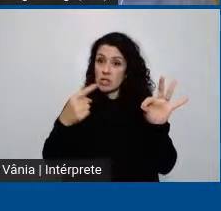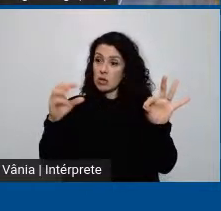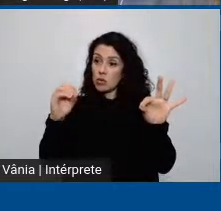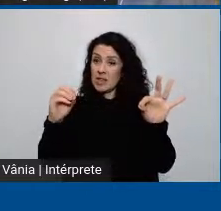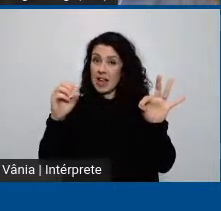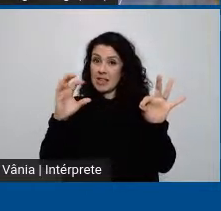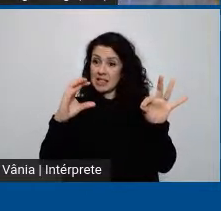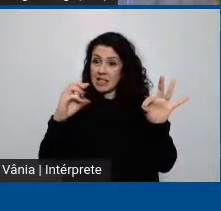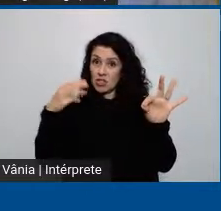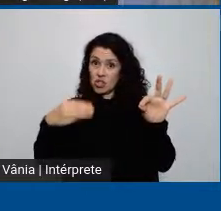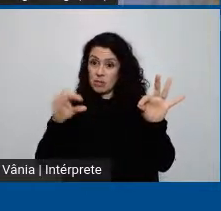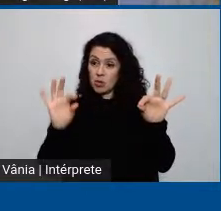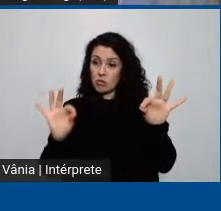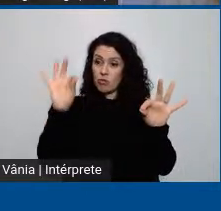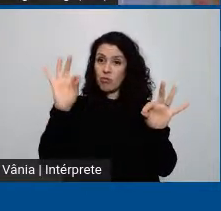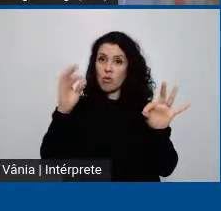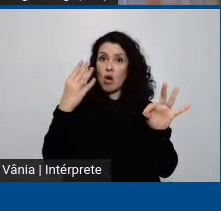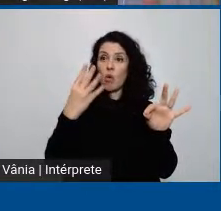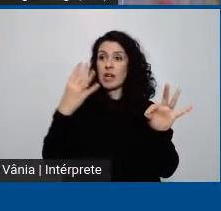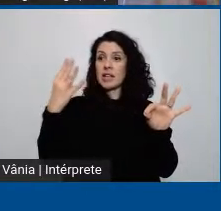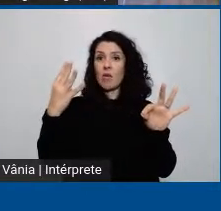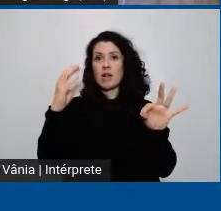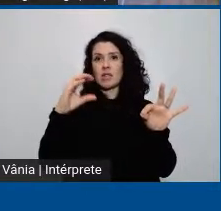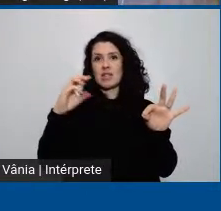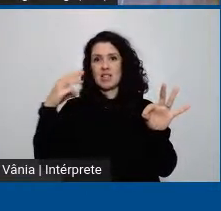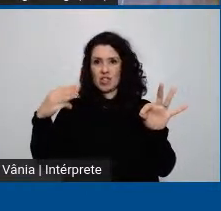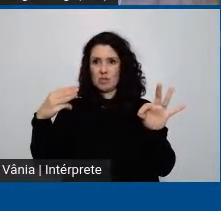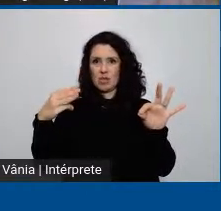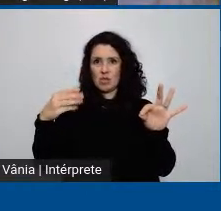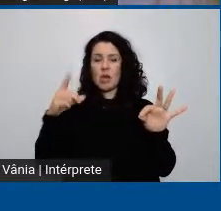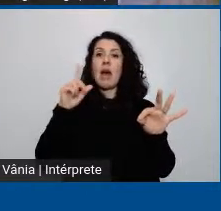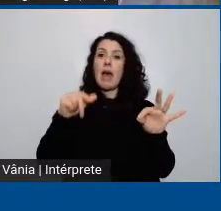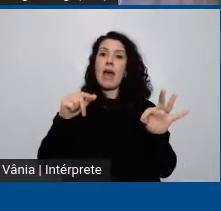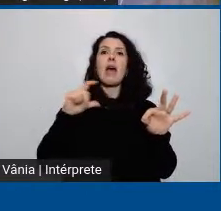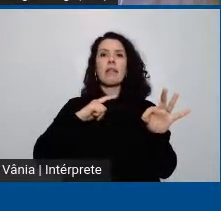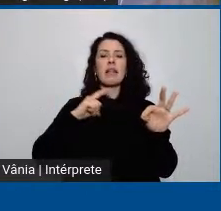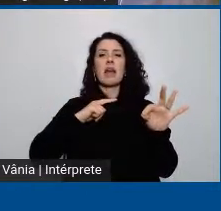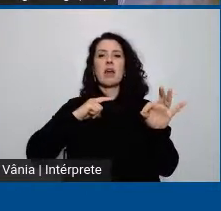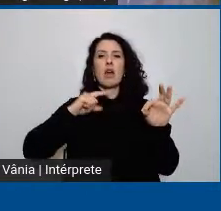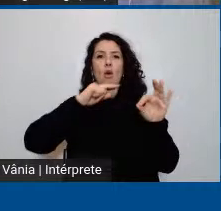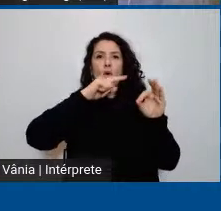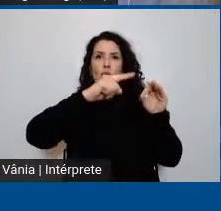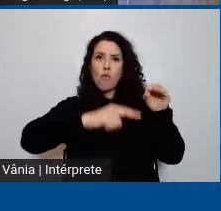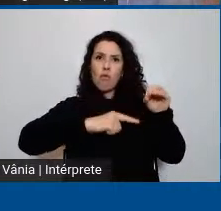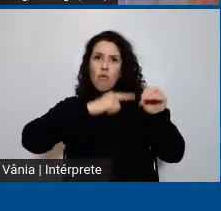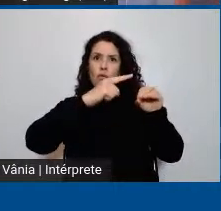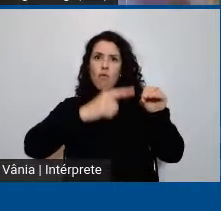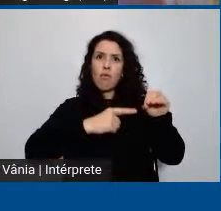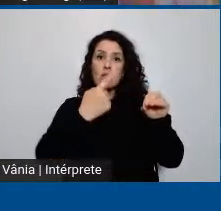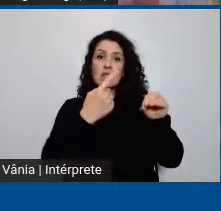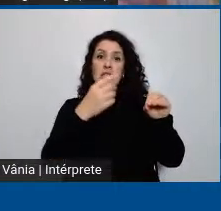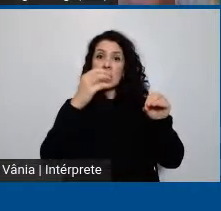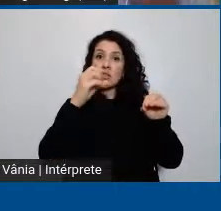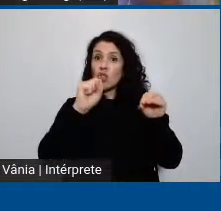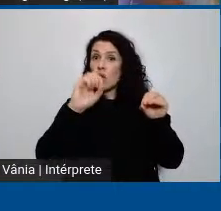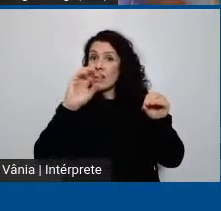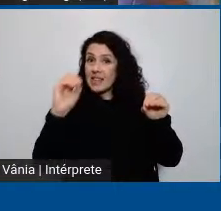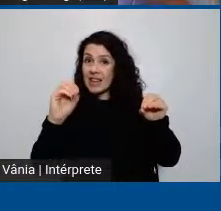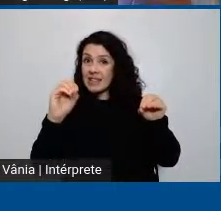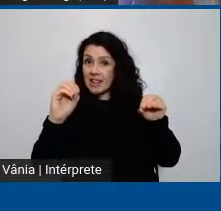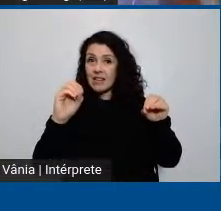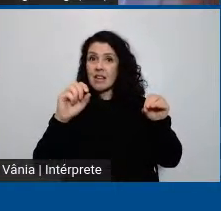um equipamento que rotaciona, né, com um mecanismo de relógio 180 graus, enquanto o